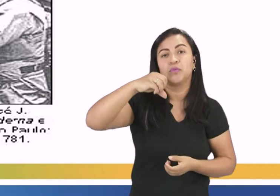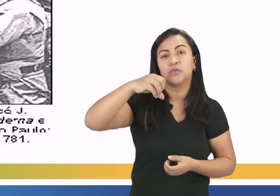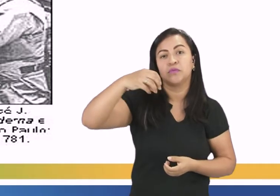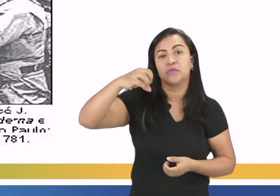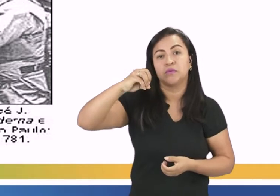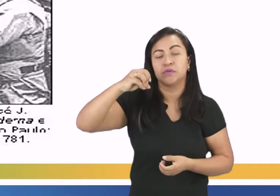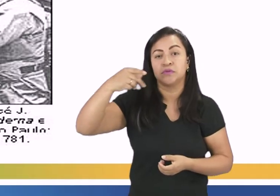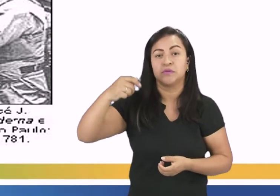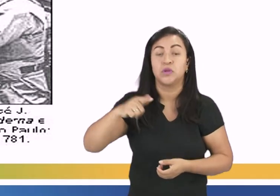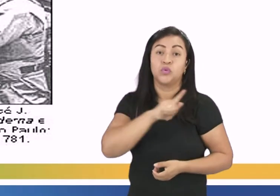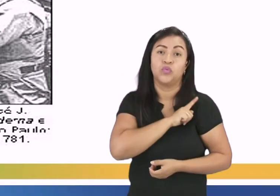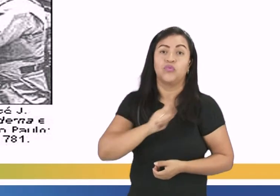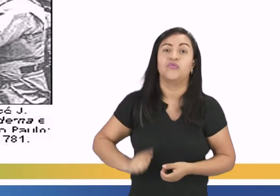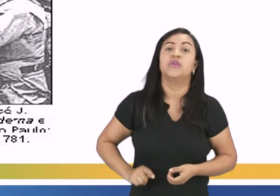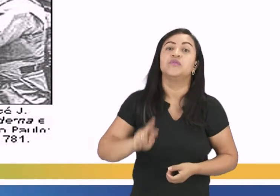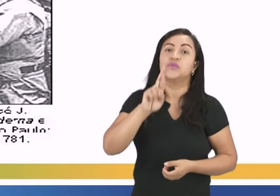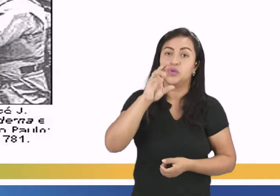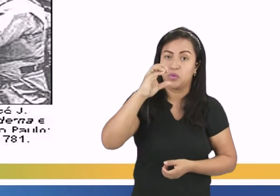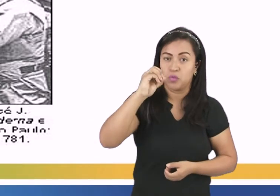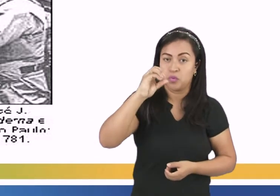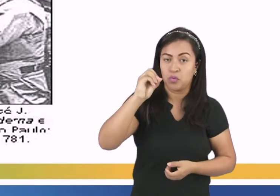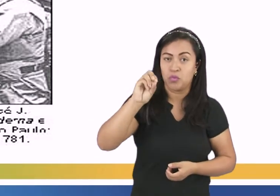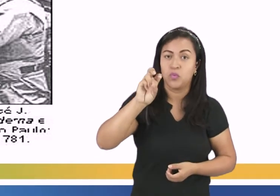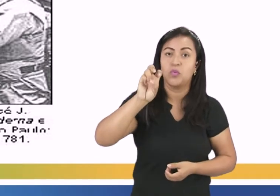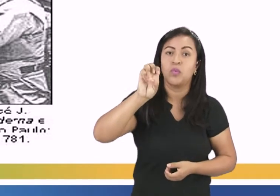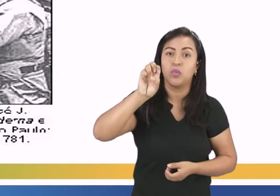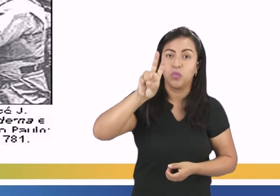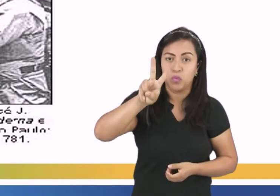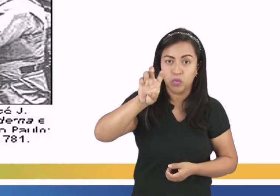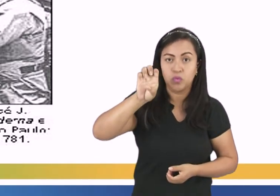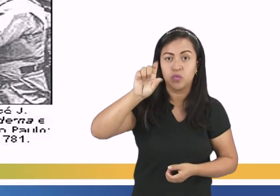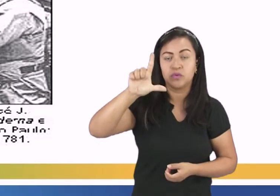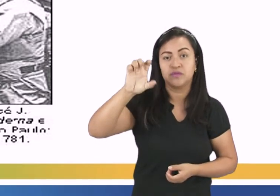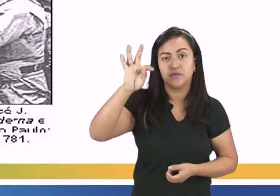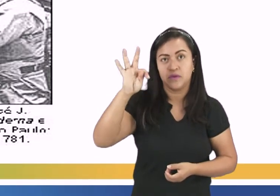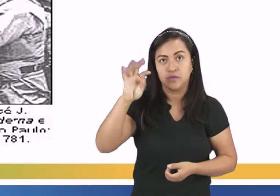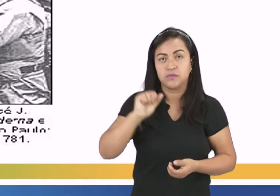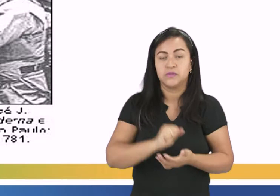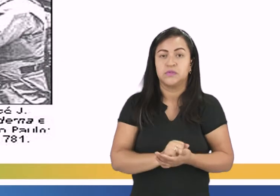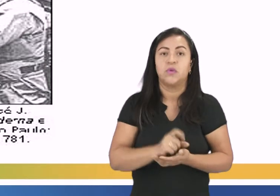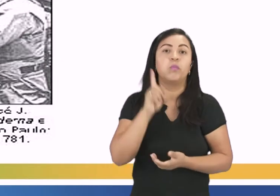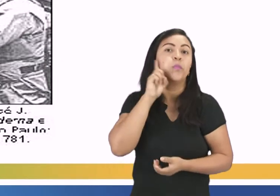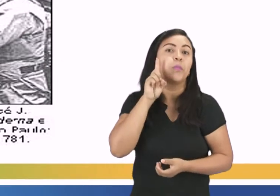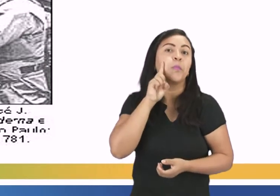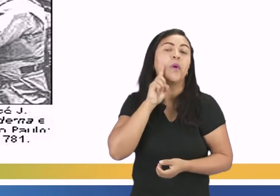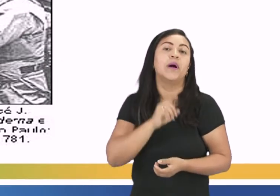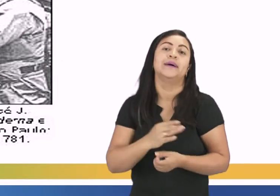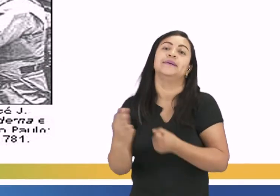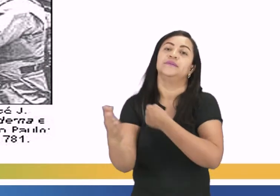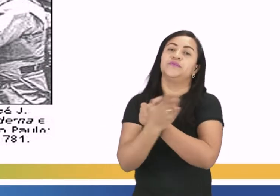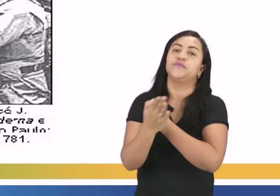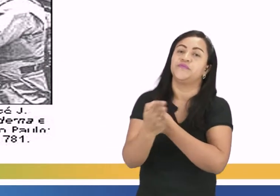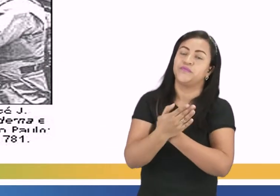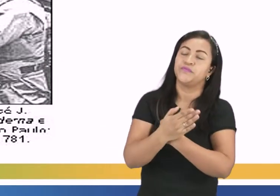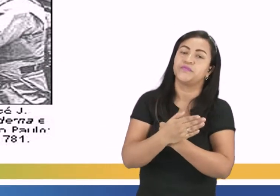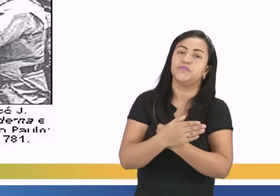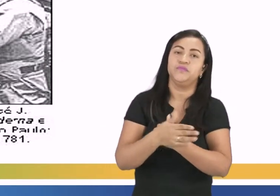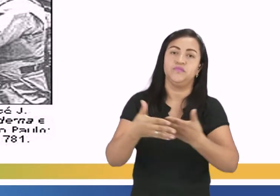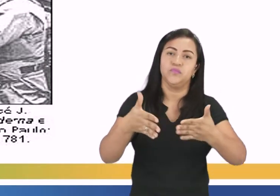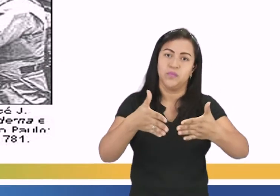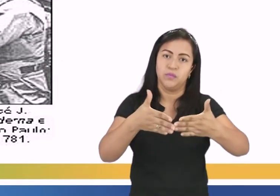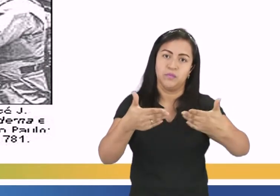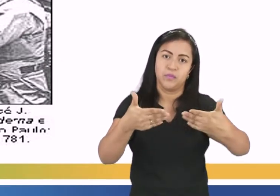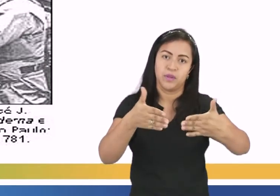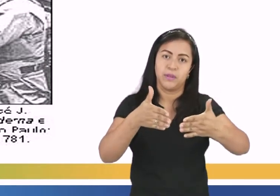Theodore Roosevelt, os Estados Unidos apoiaram o Panamá no rompimento com a Colômbia. E